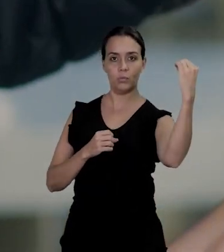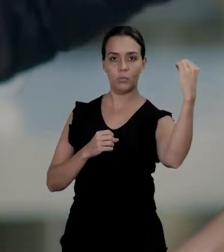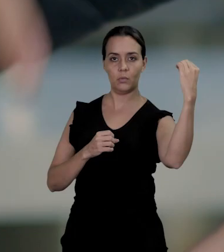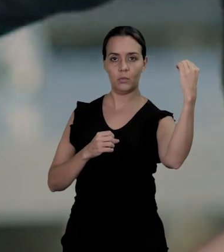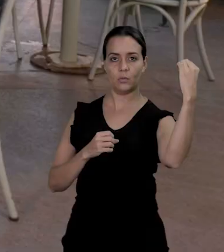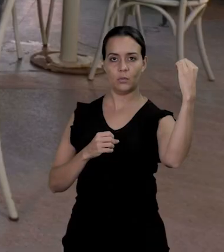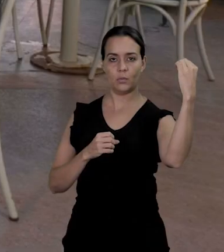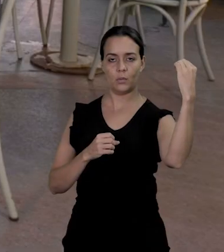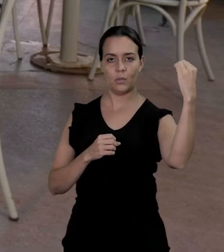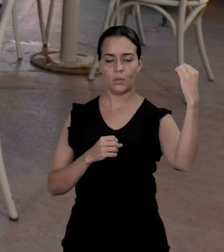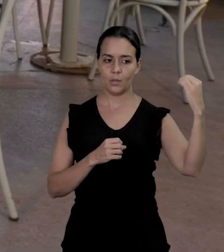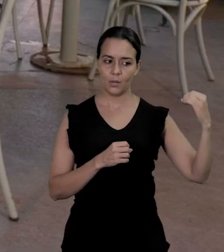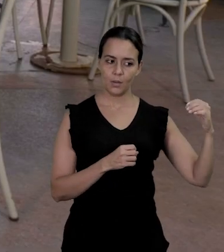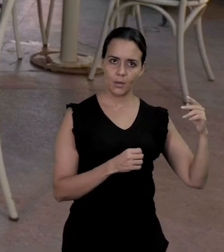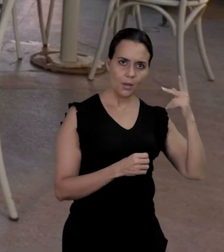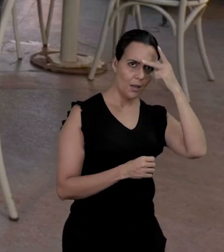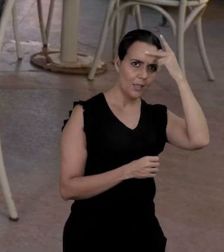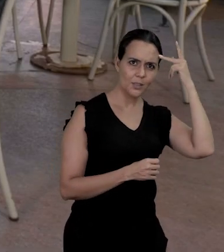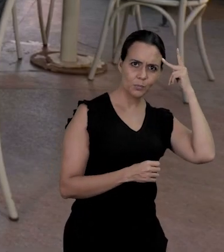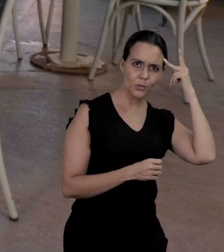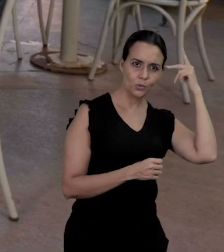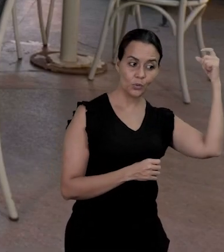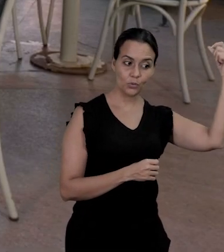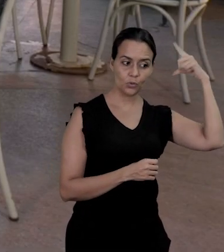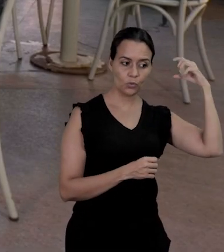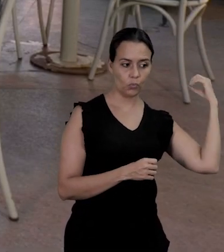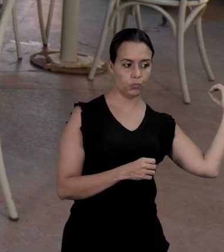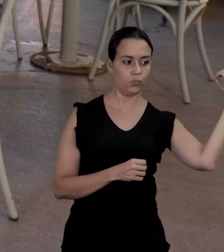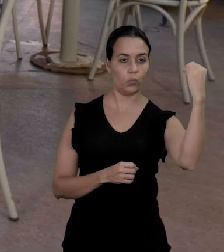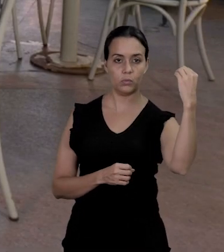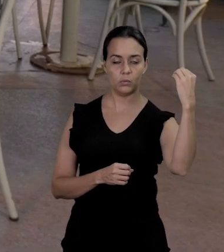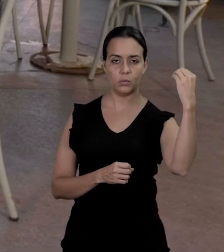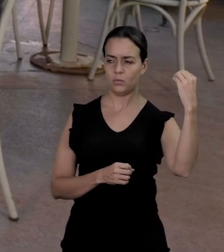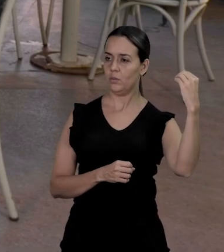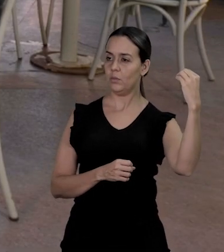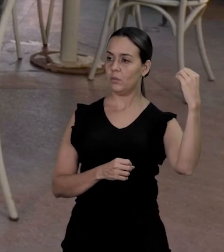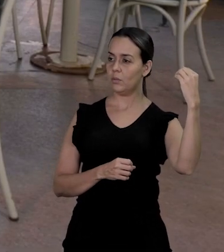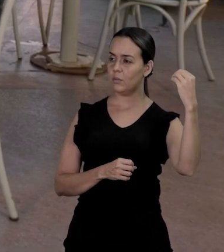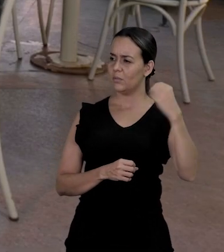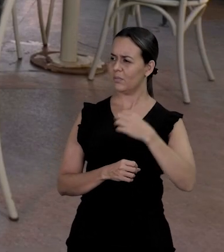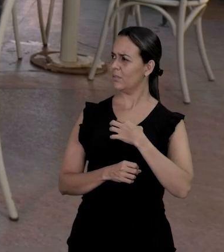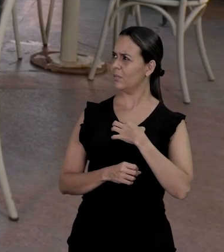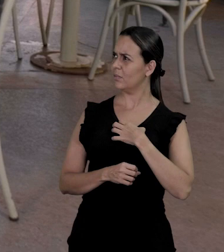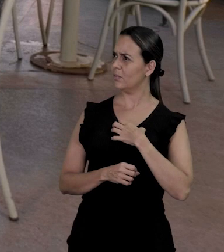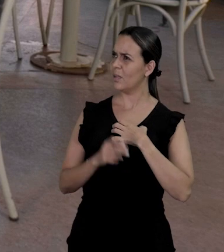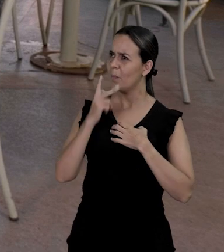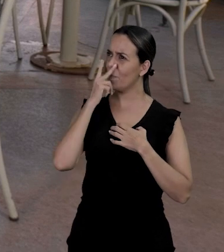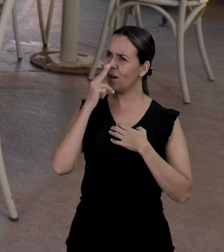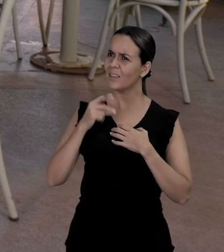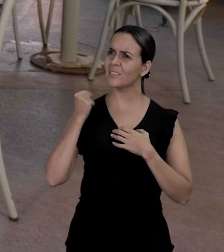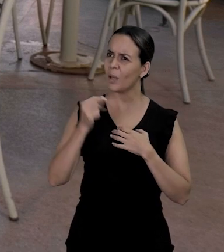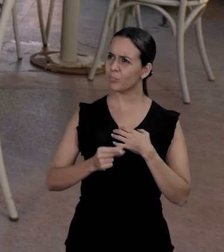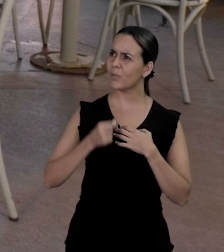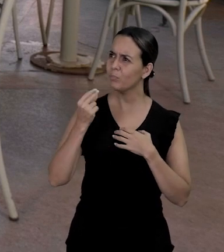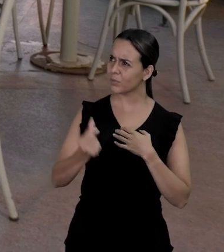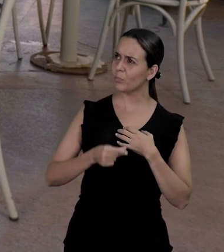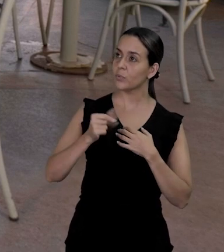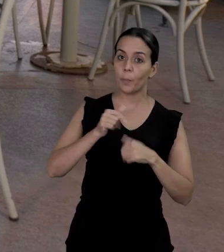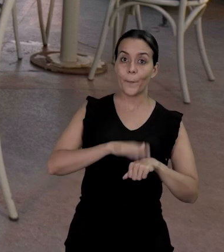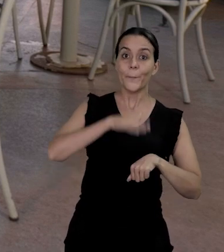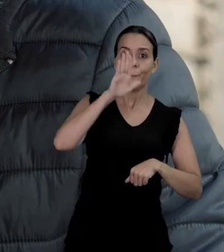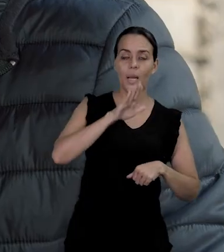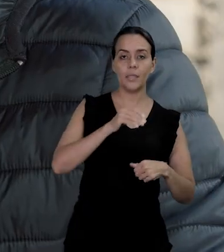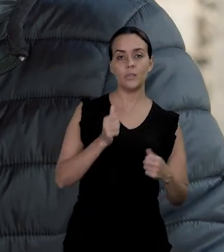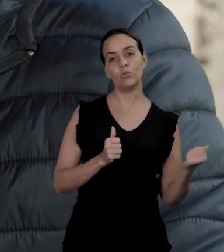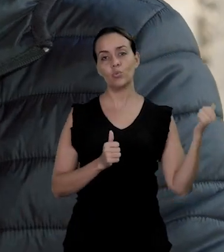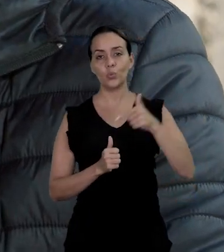julgamento e uma percepção que elas tinham ficado muito mais tempo do que realmente elas tinham ficado dentro do Olha que experimento. loucura. Então, Olha assim, que é uma loucura. série de novos desafios que a gente vai